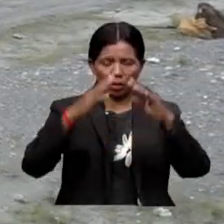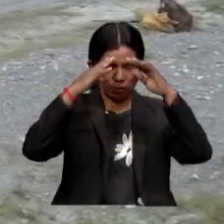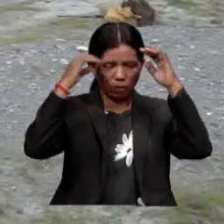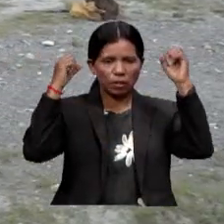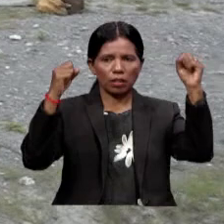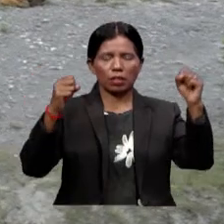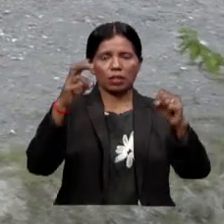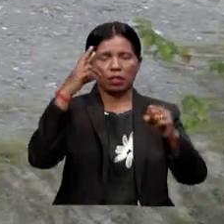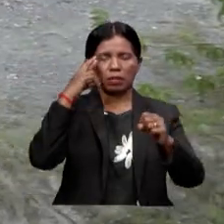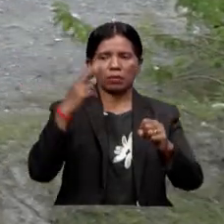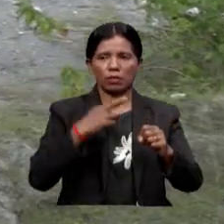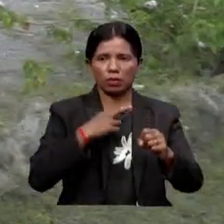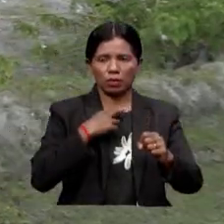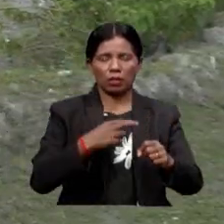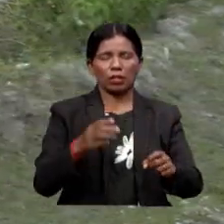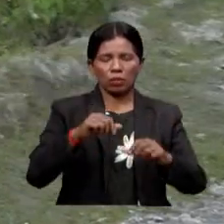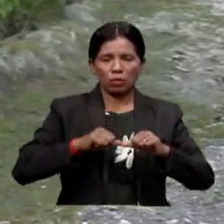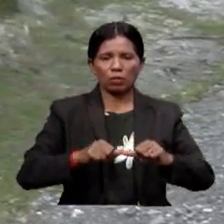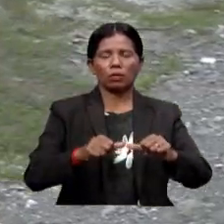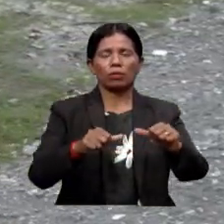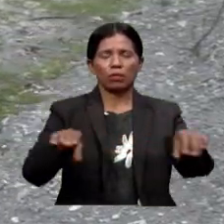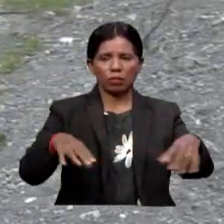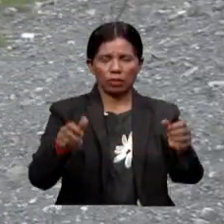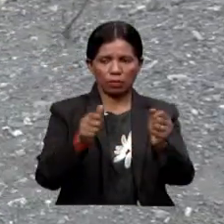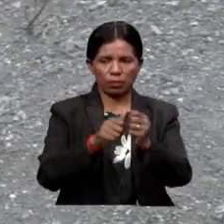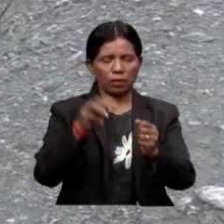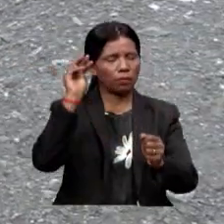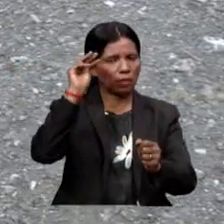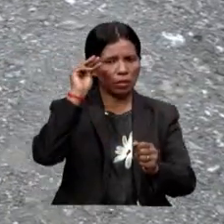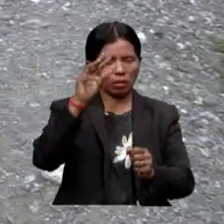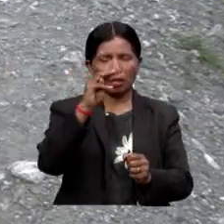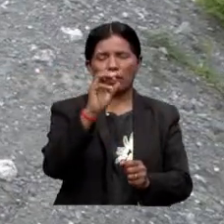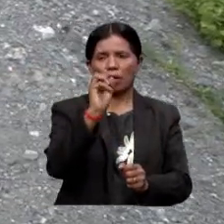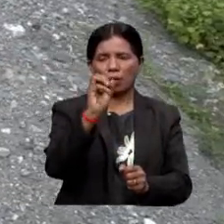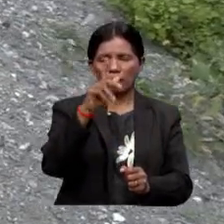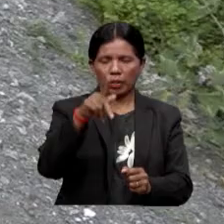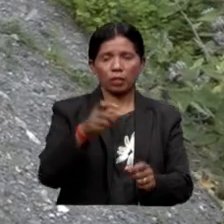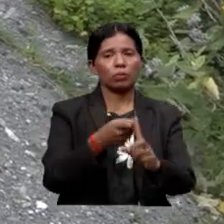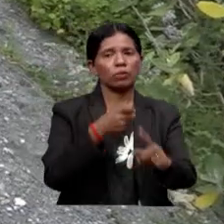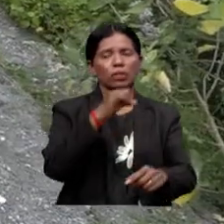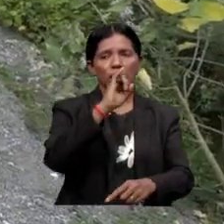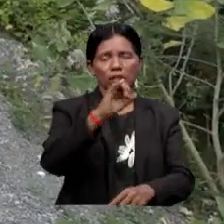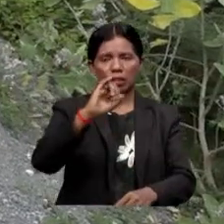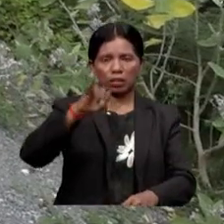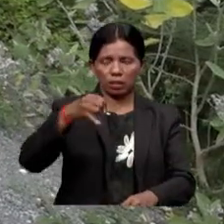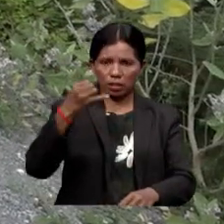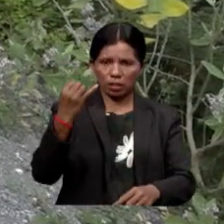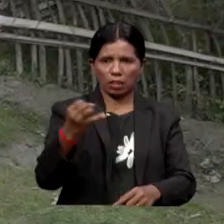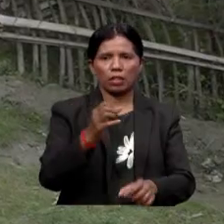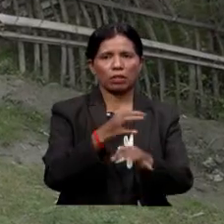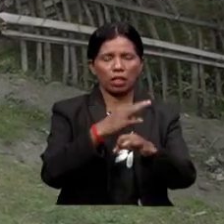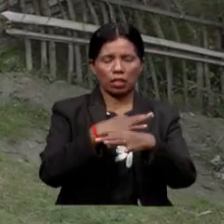República, Jeram Jorta, atu continua coordena o Ministério Obras Públicas, Lihusi IGE, atu normaliza Hikas